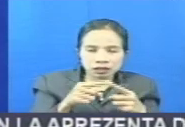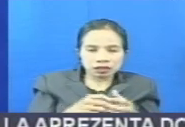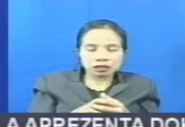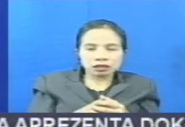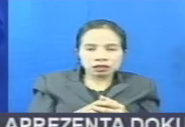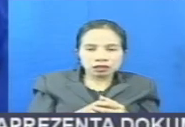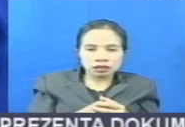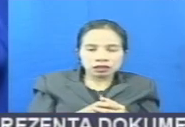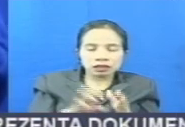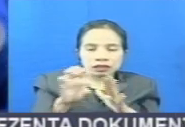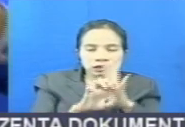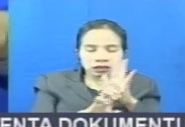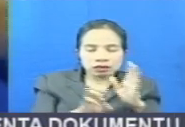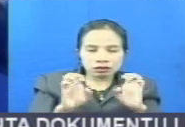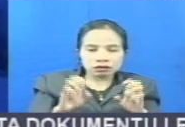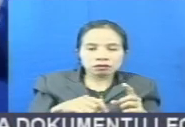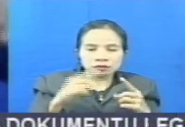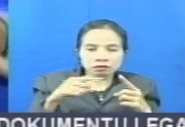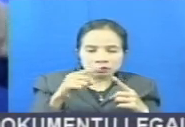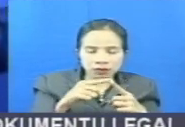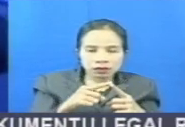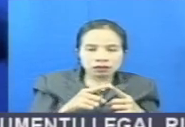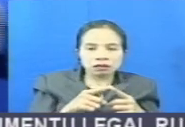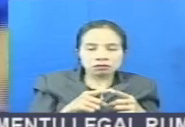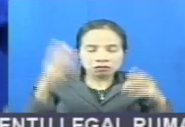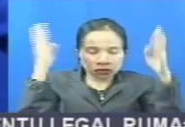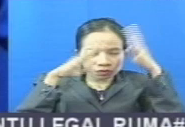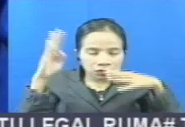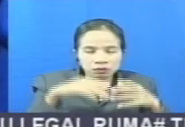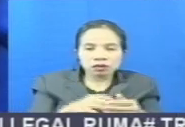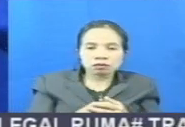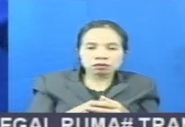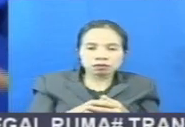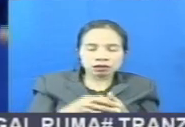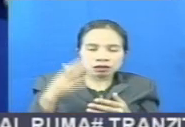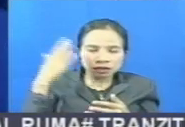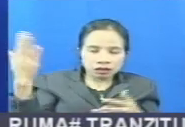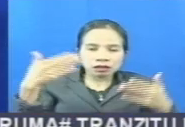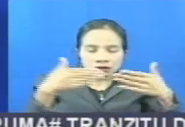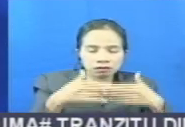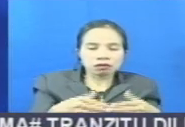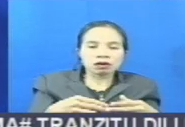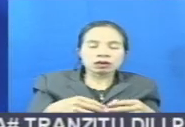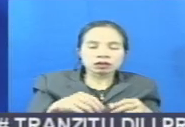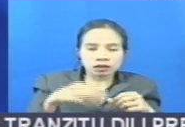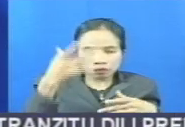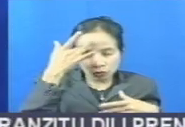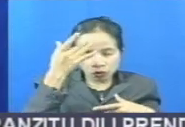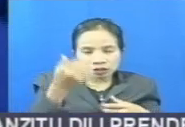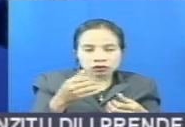emergência. Mas vemos, depende da situação real, e a, né, se moras aumenta de tal,